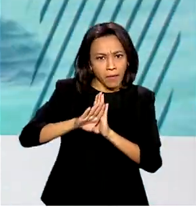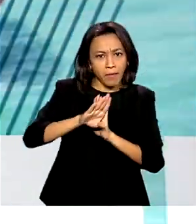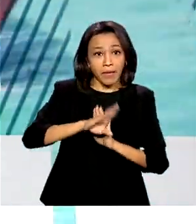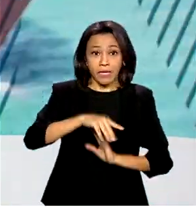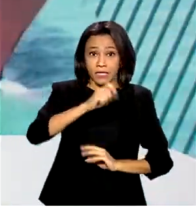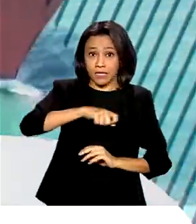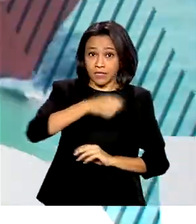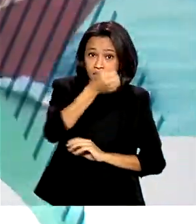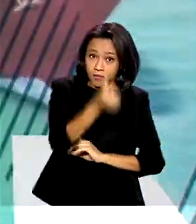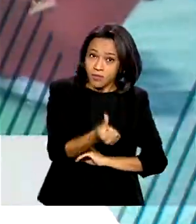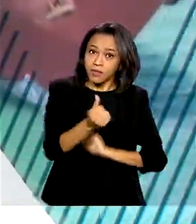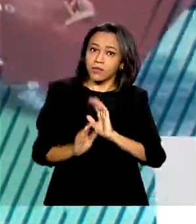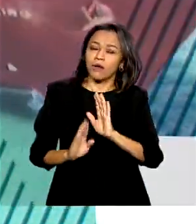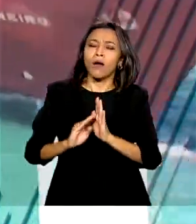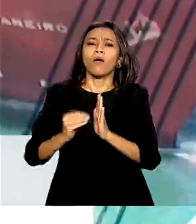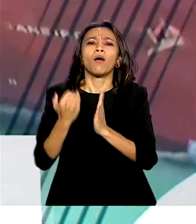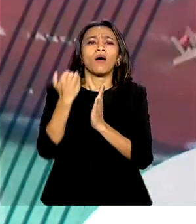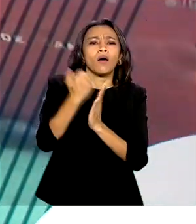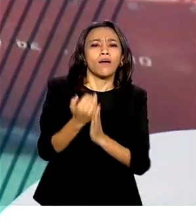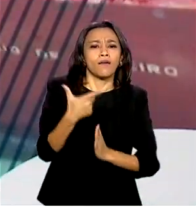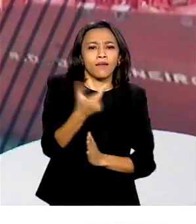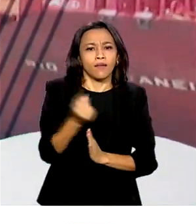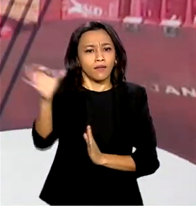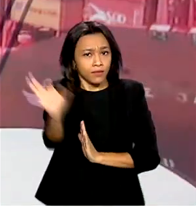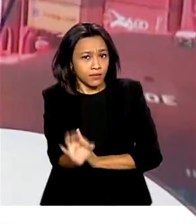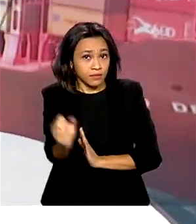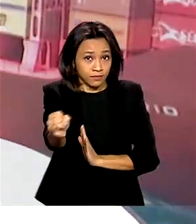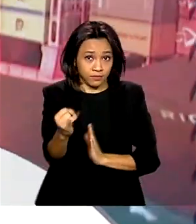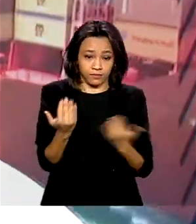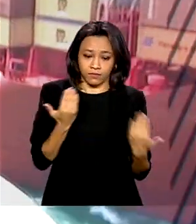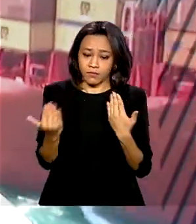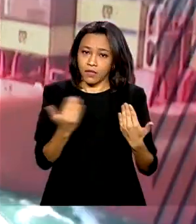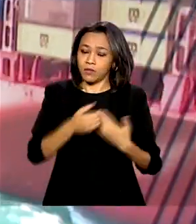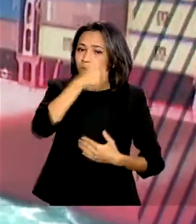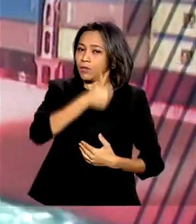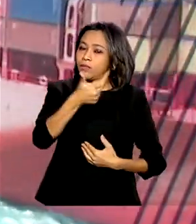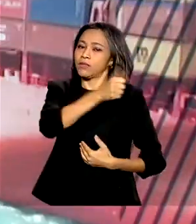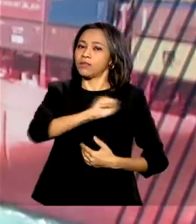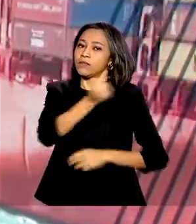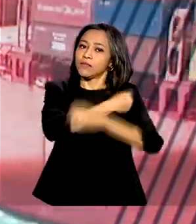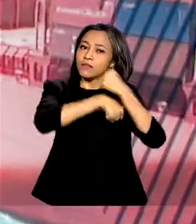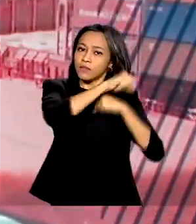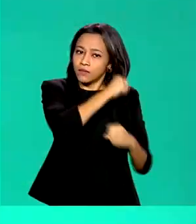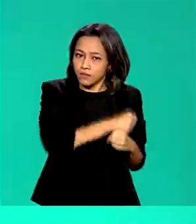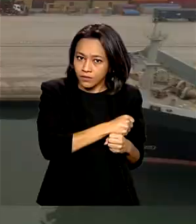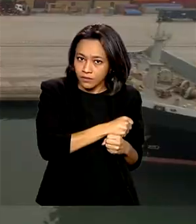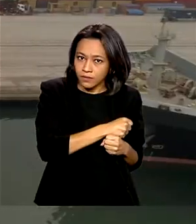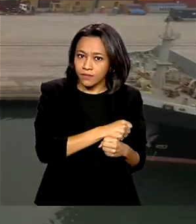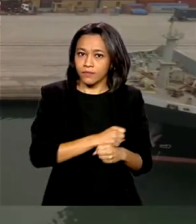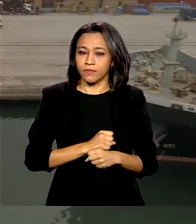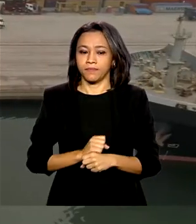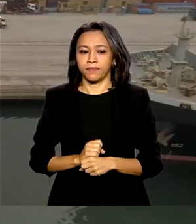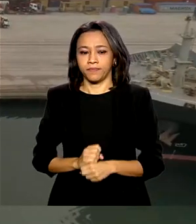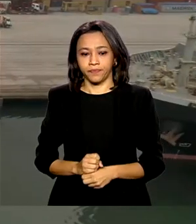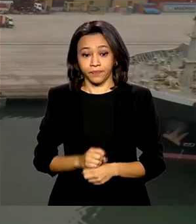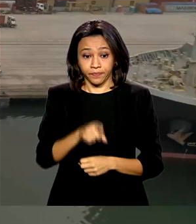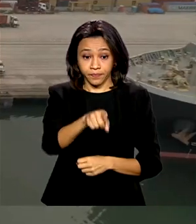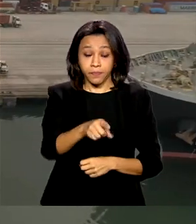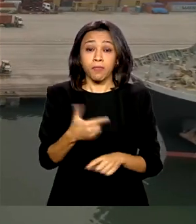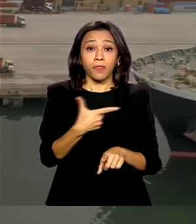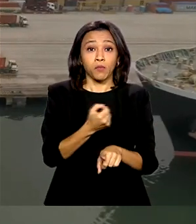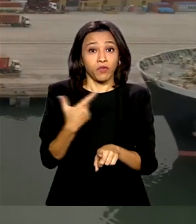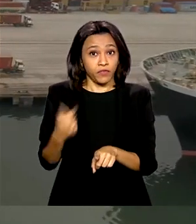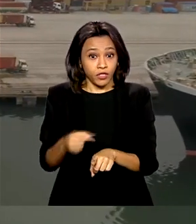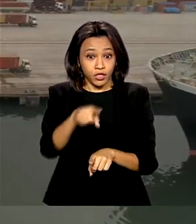as vendas aumentaram em cerca de 20% se comparado ao primeiro semestre do ano passado. Em 2020,